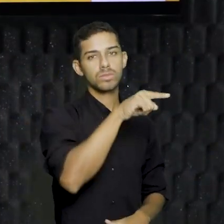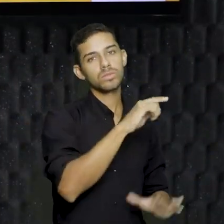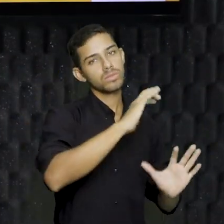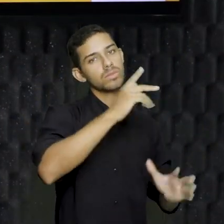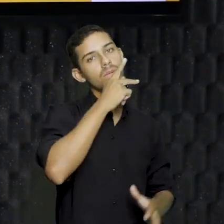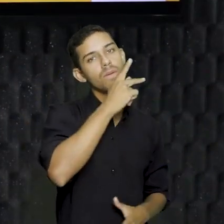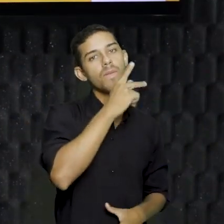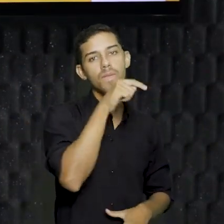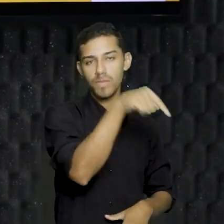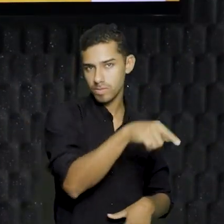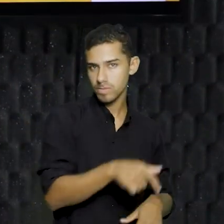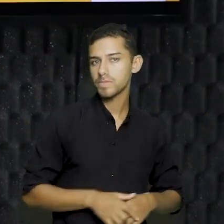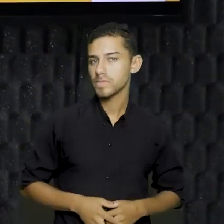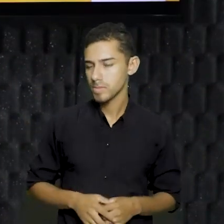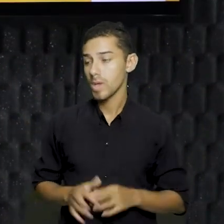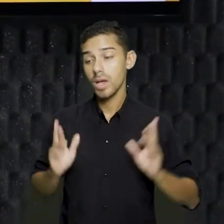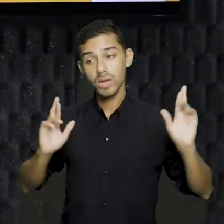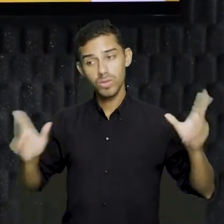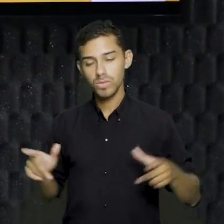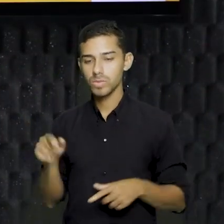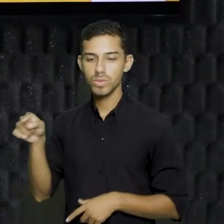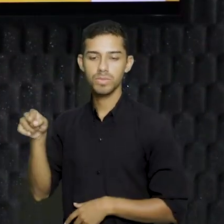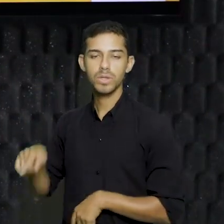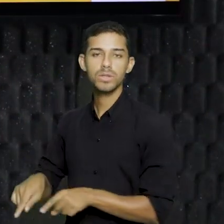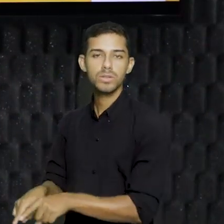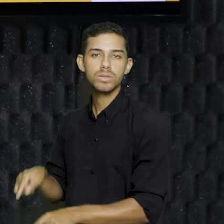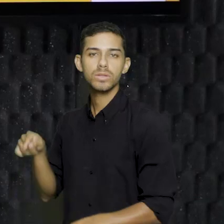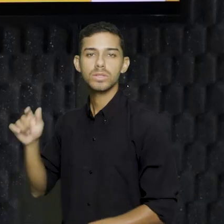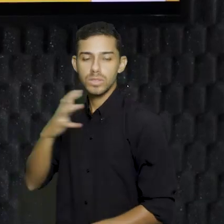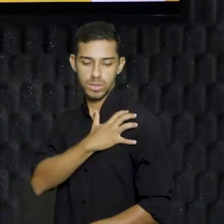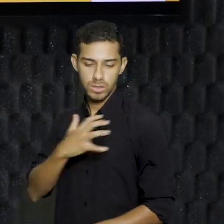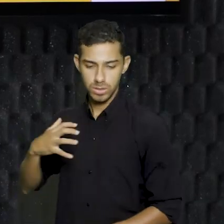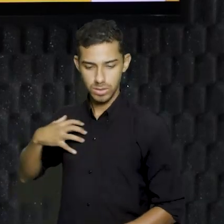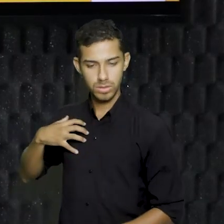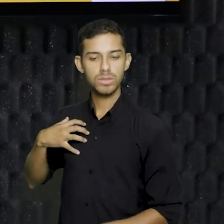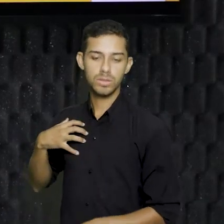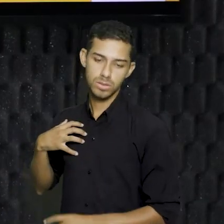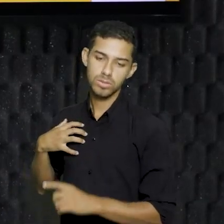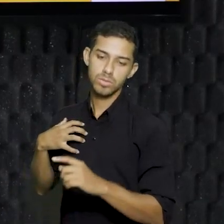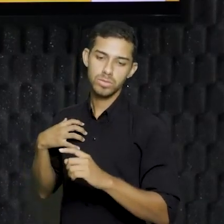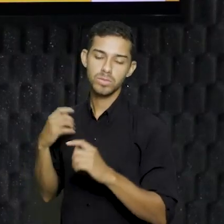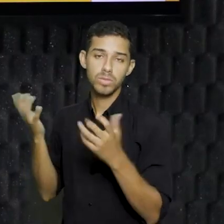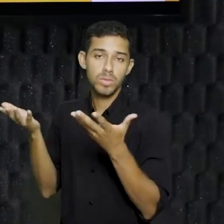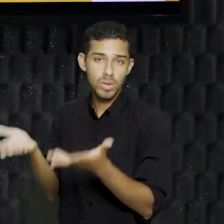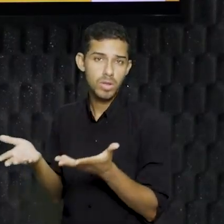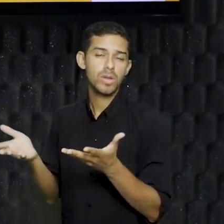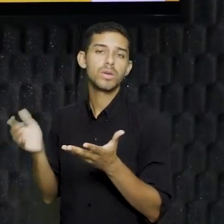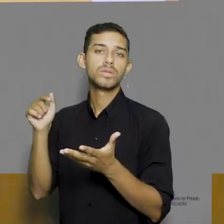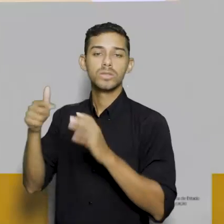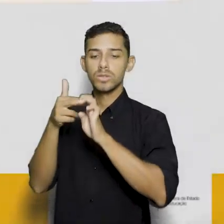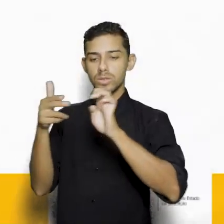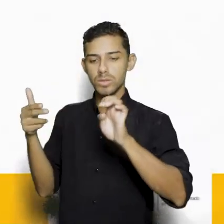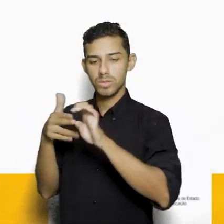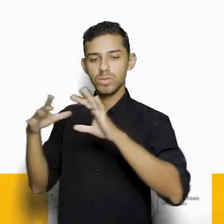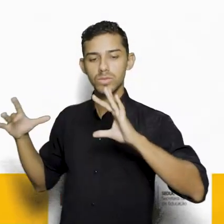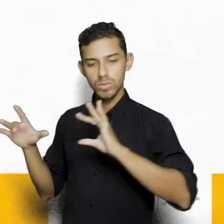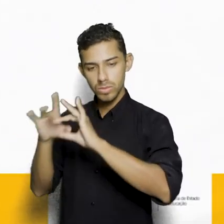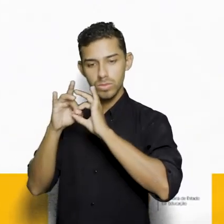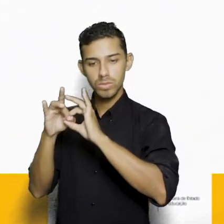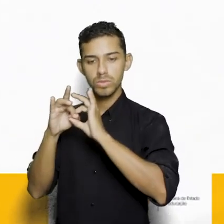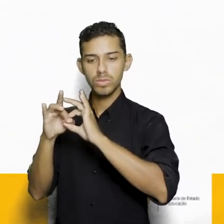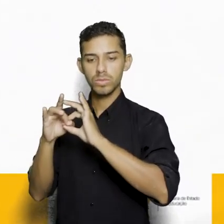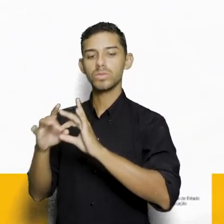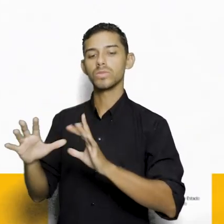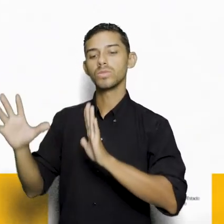ok? Outros elementos também em Aristóteles que podem aparecer aqueles elementos que estão associados ao